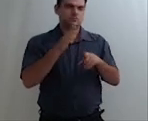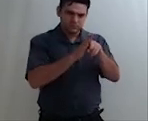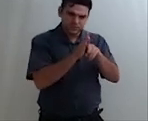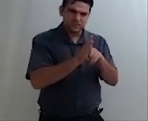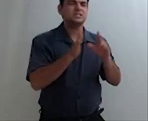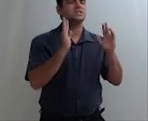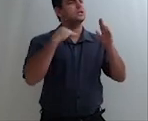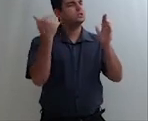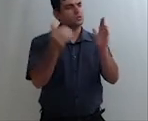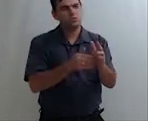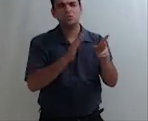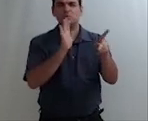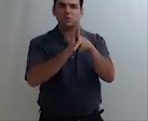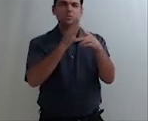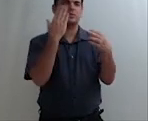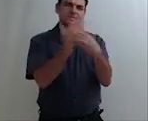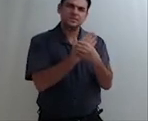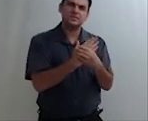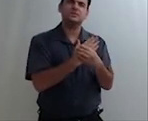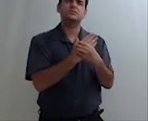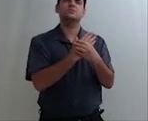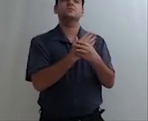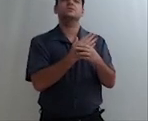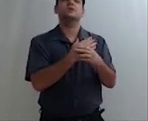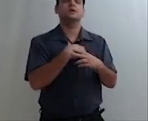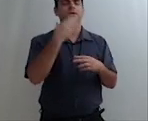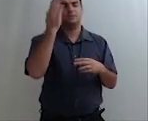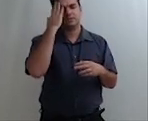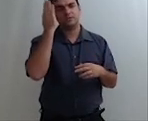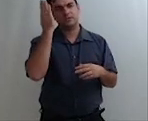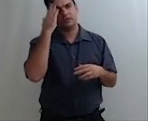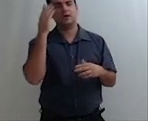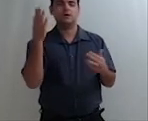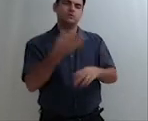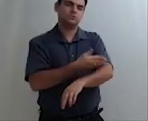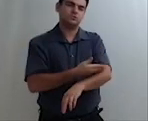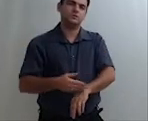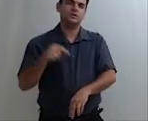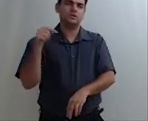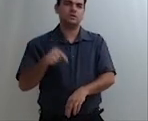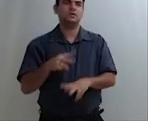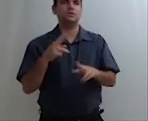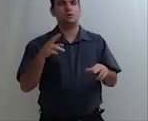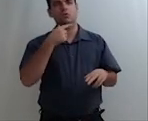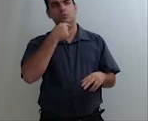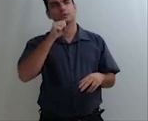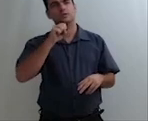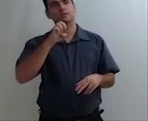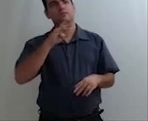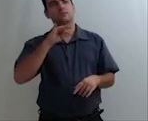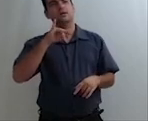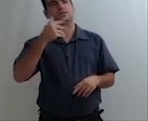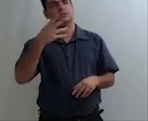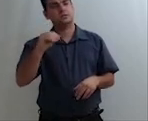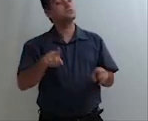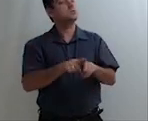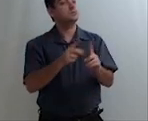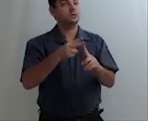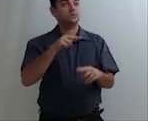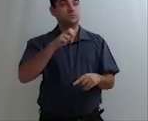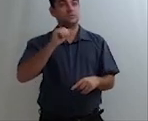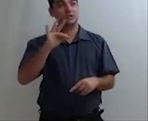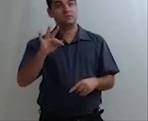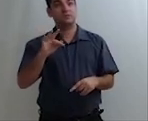questões né sei do do entendimento agora do ministro Sebastião e do ministro nef mas eu estou